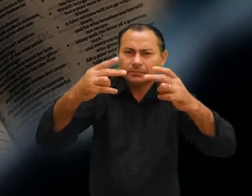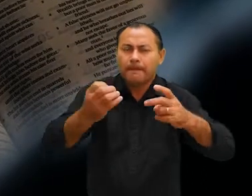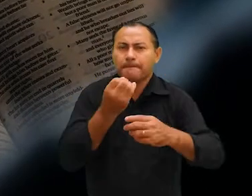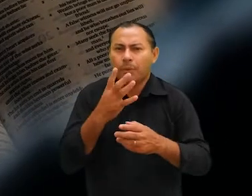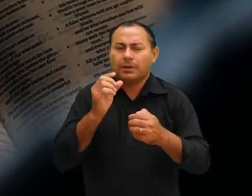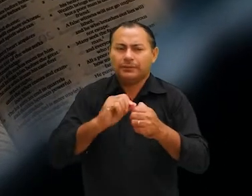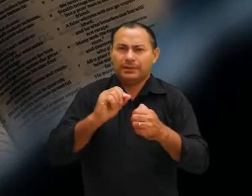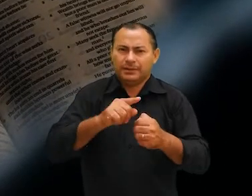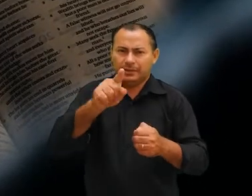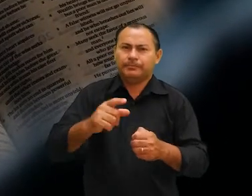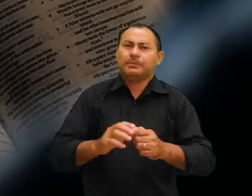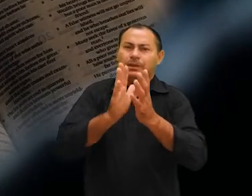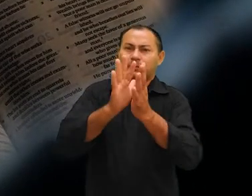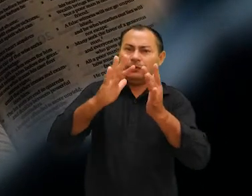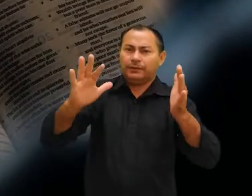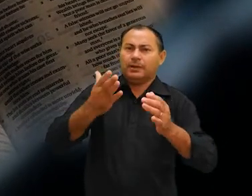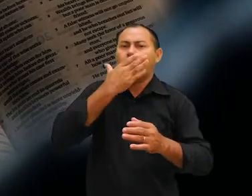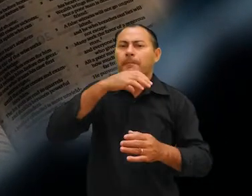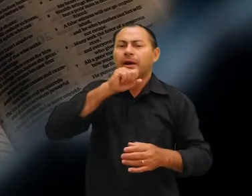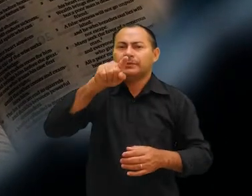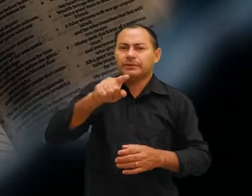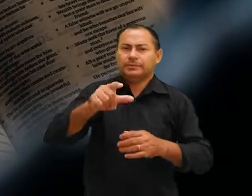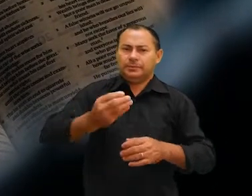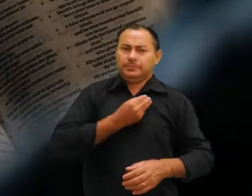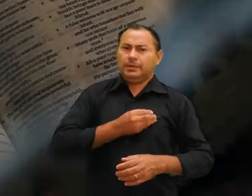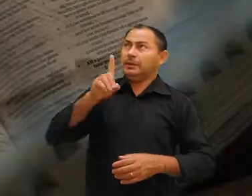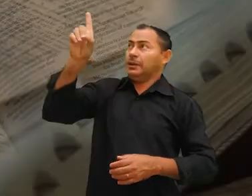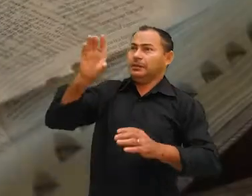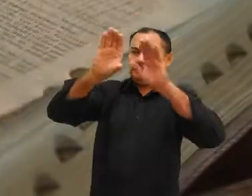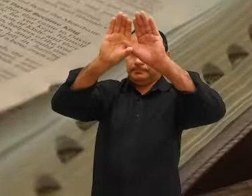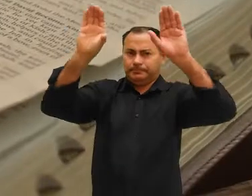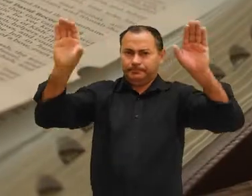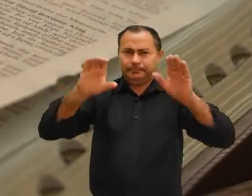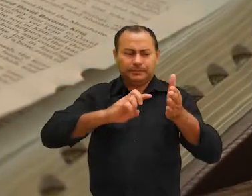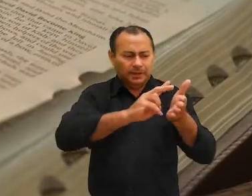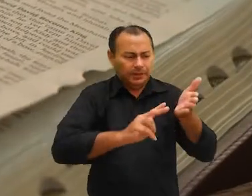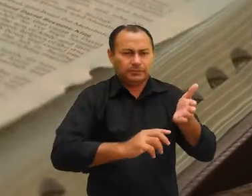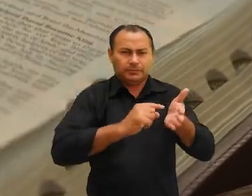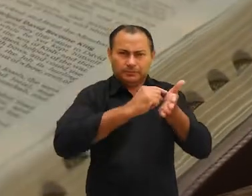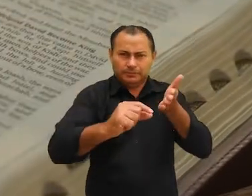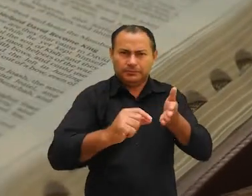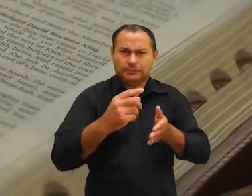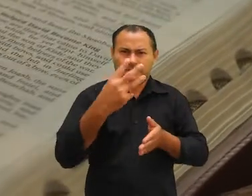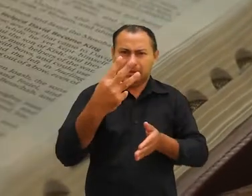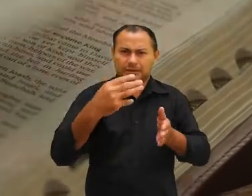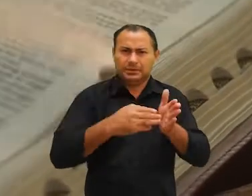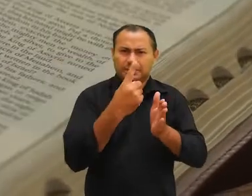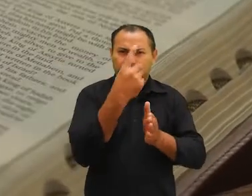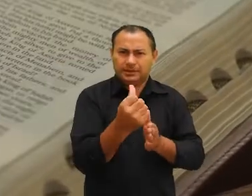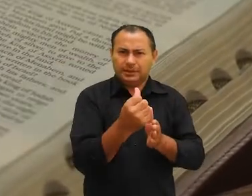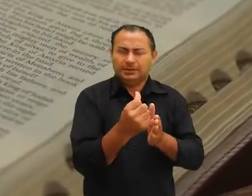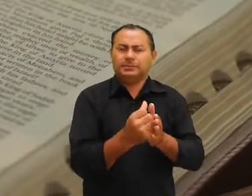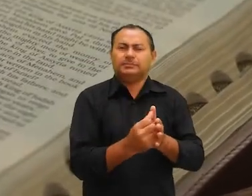e glorifiquem ao pai de vocês que está nos céus E acabamos de ler os versículos de 13 a